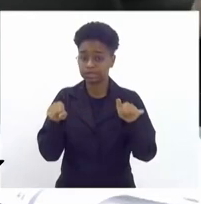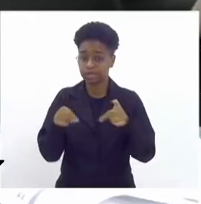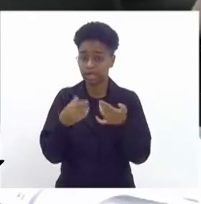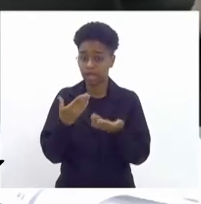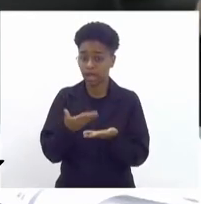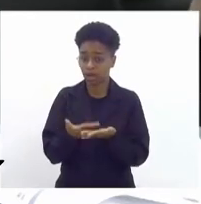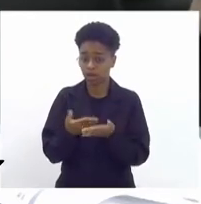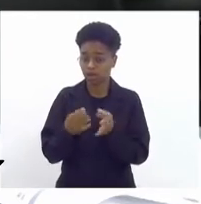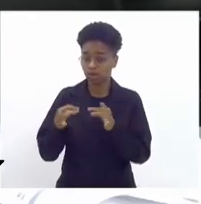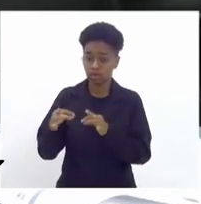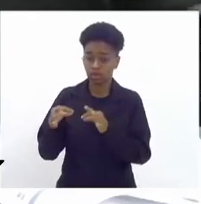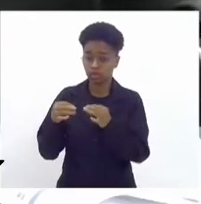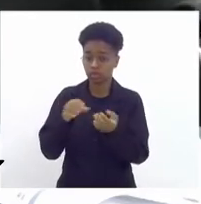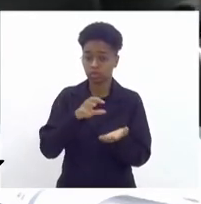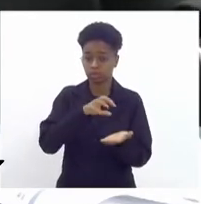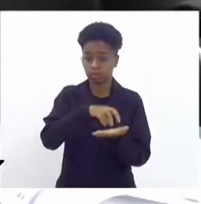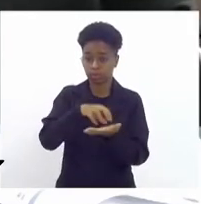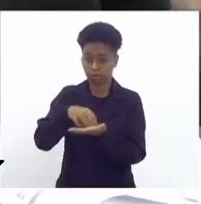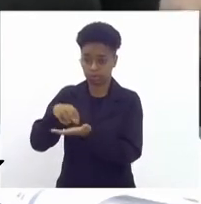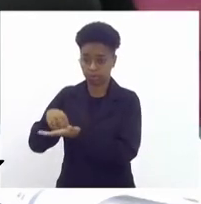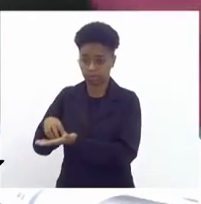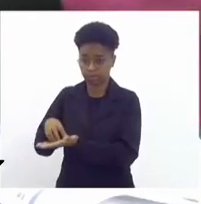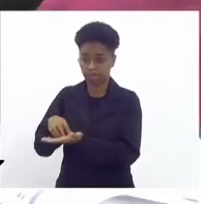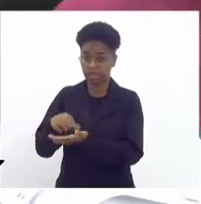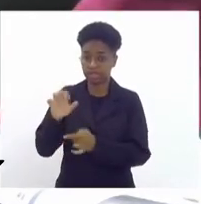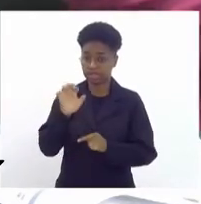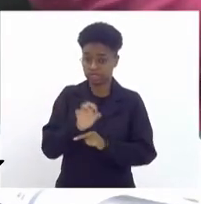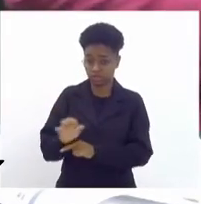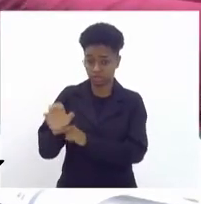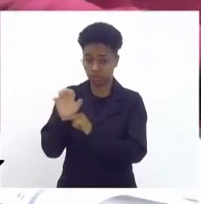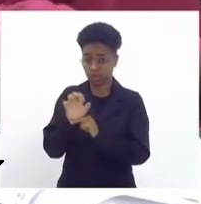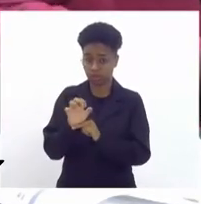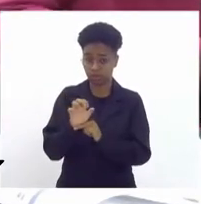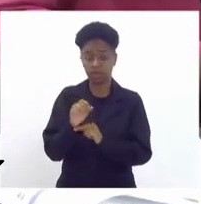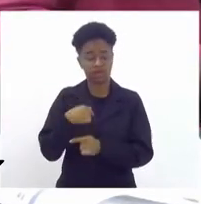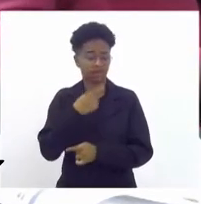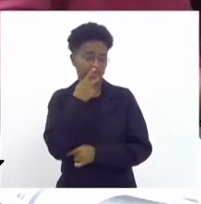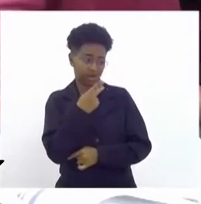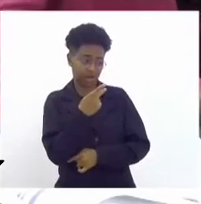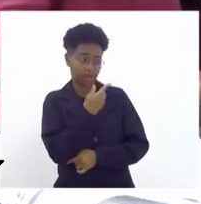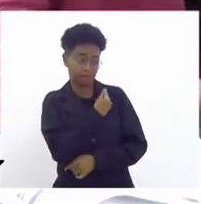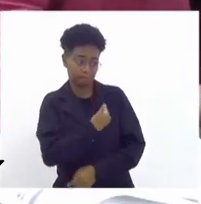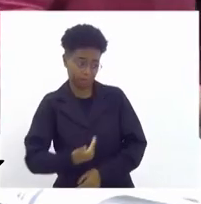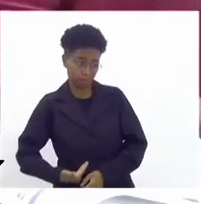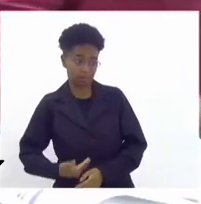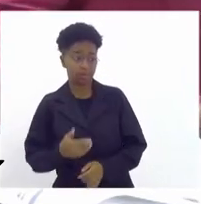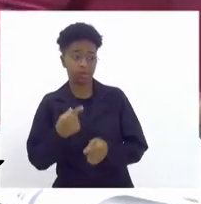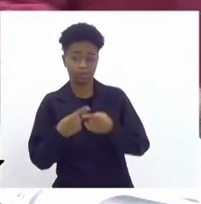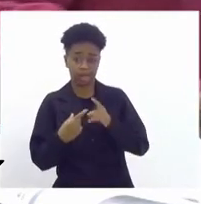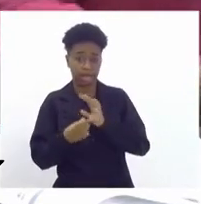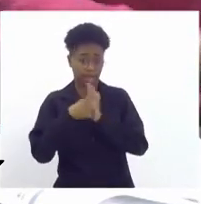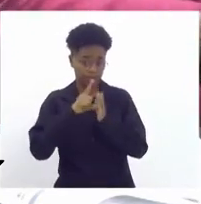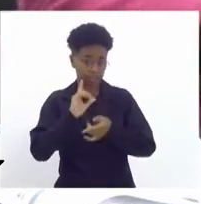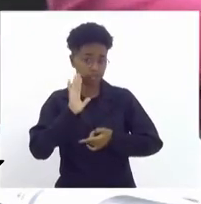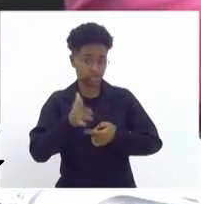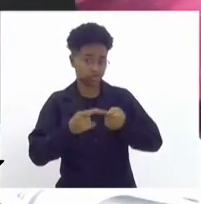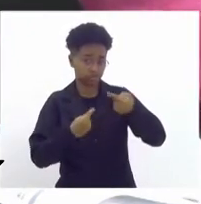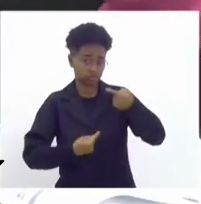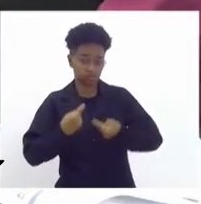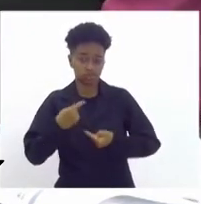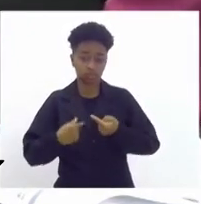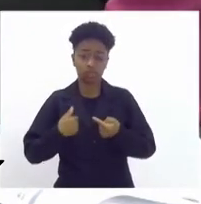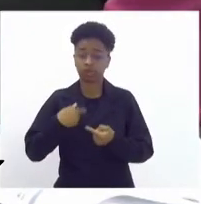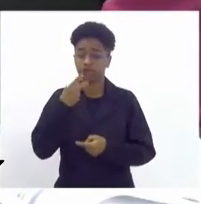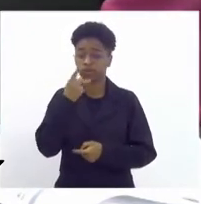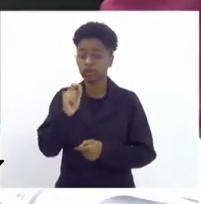unidades da rede estadual. Rede pública, eu falei rede pública. Exatamente. Já antecipando a discussão. Exatamente, porque o que eu ia sugerir ao deputado relator é botar